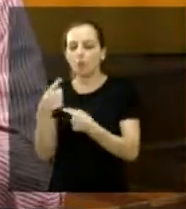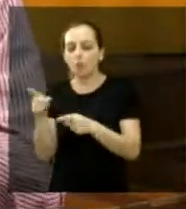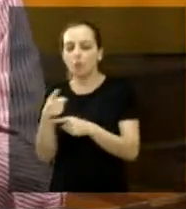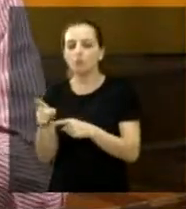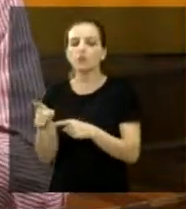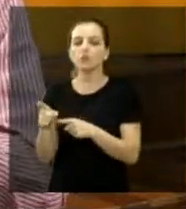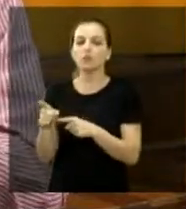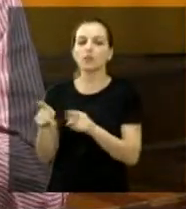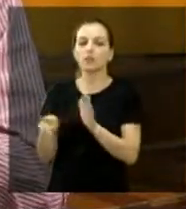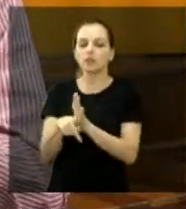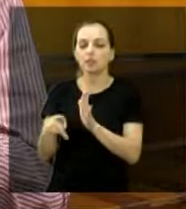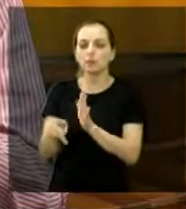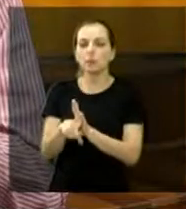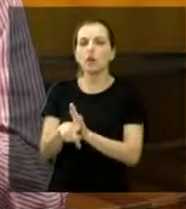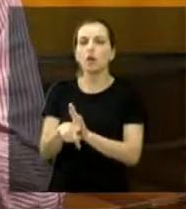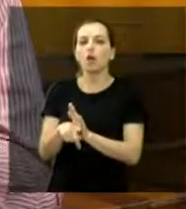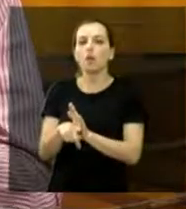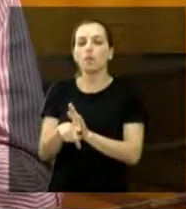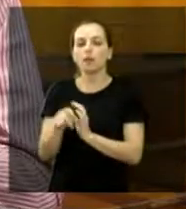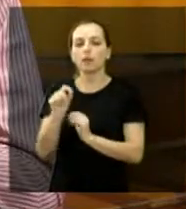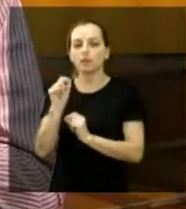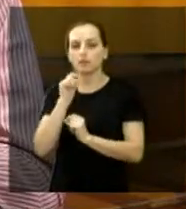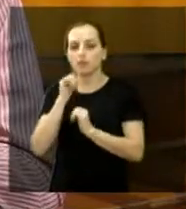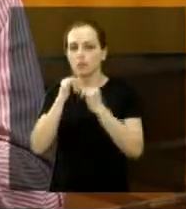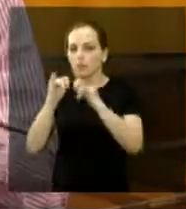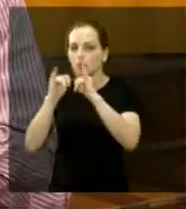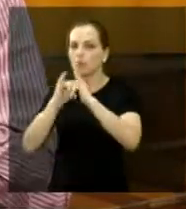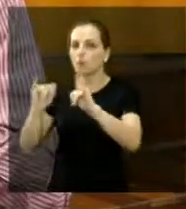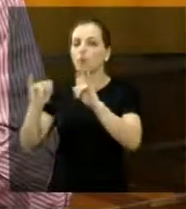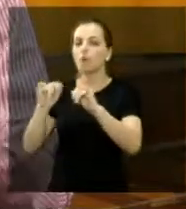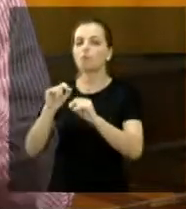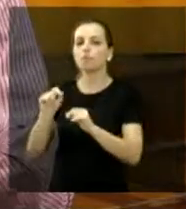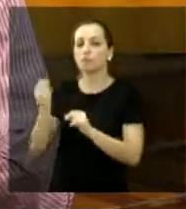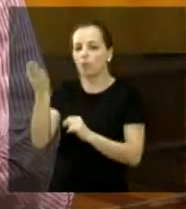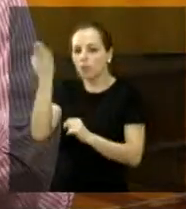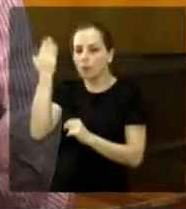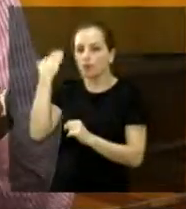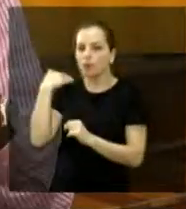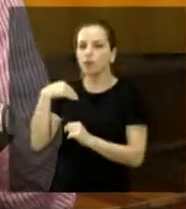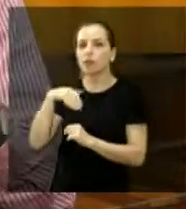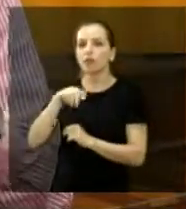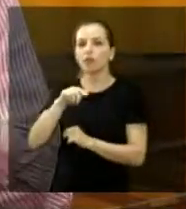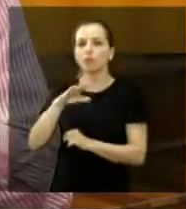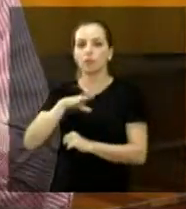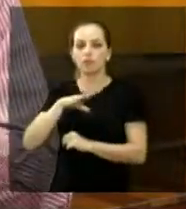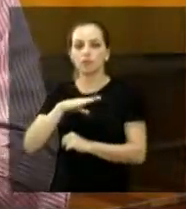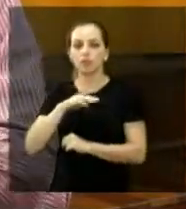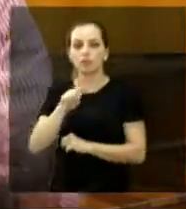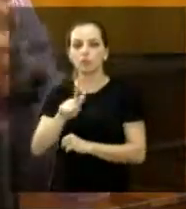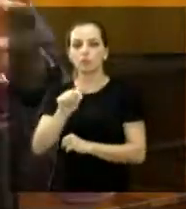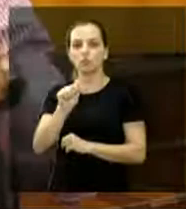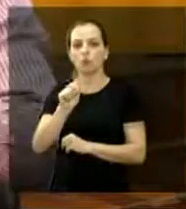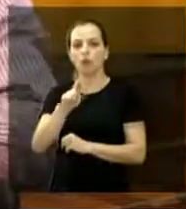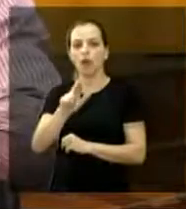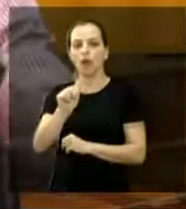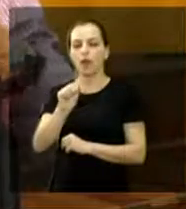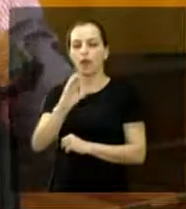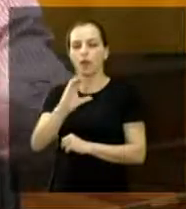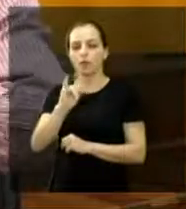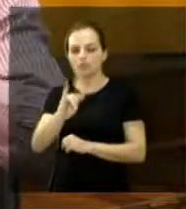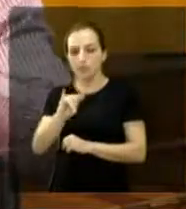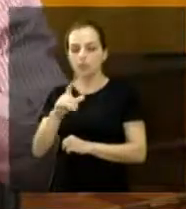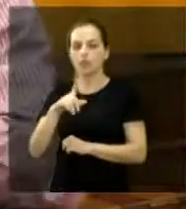funcionava muito, muito legal. E naquele tempo, Guaraci, que é uma cidade não tão próxima a Barretos, mas tem de qualquer forma